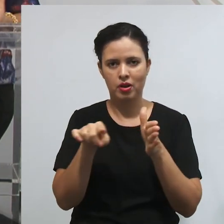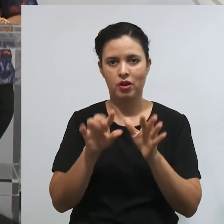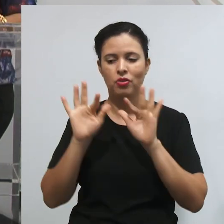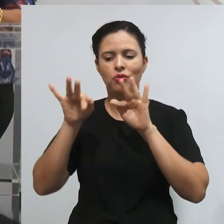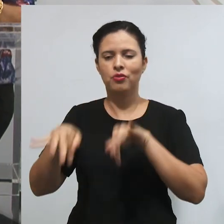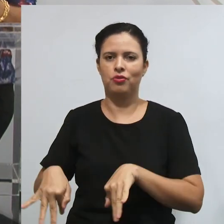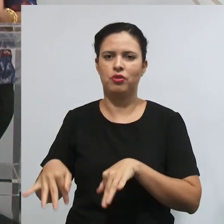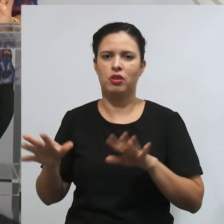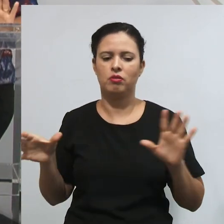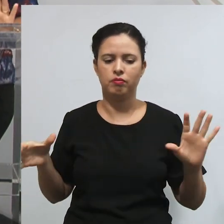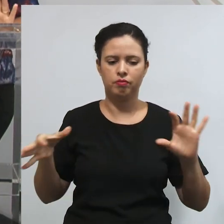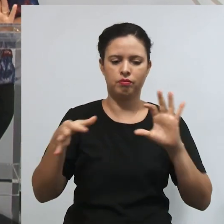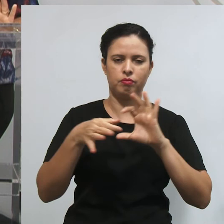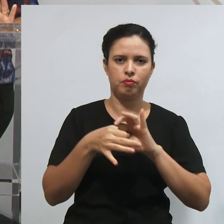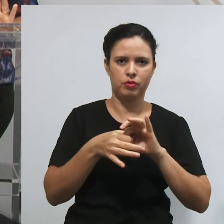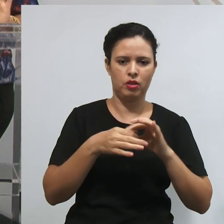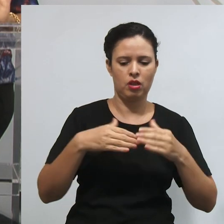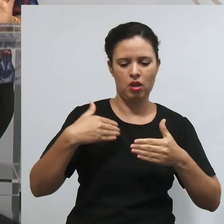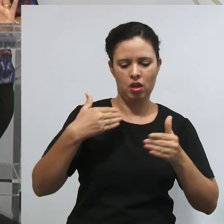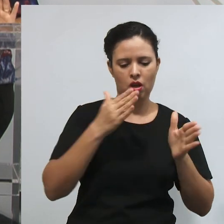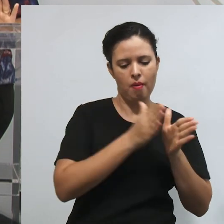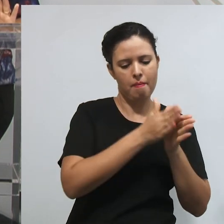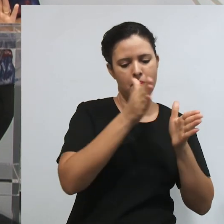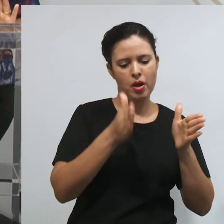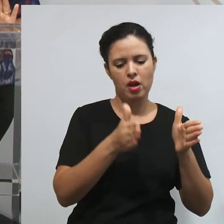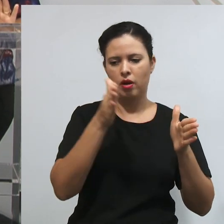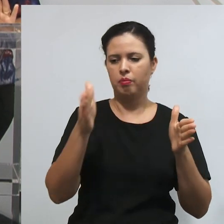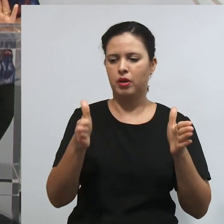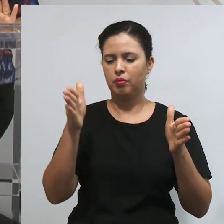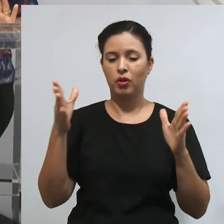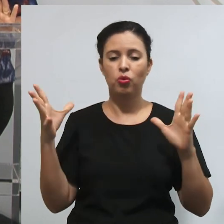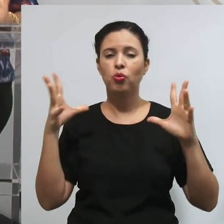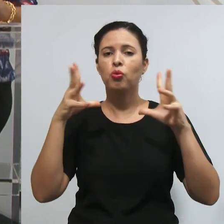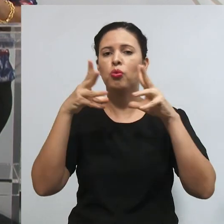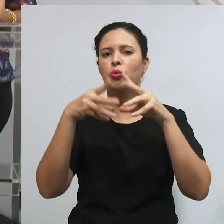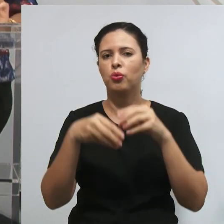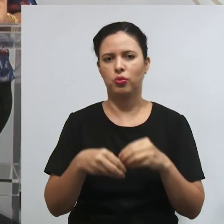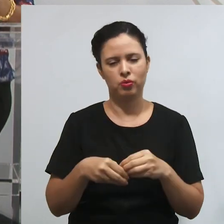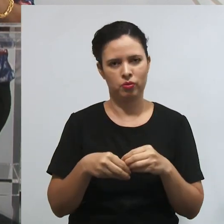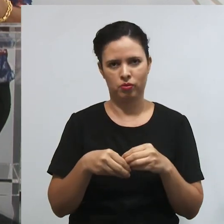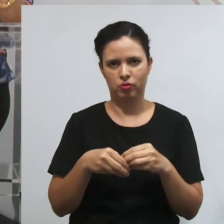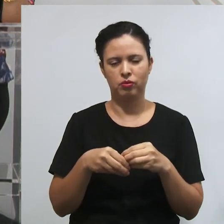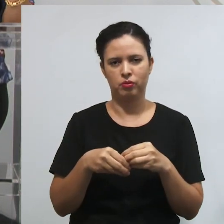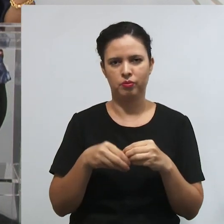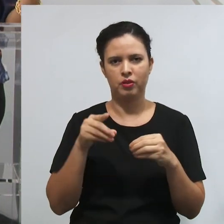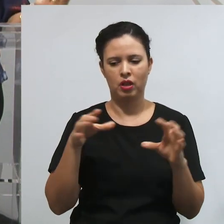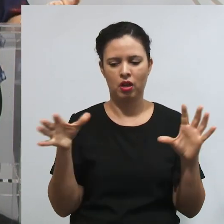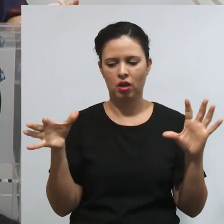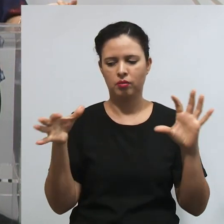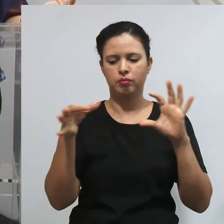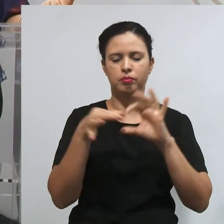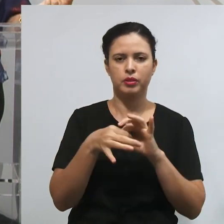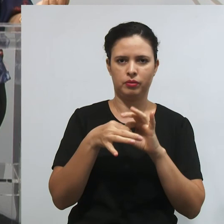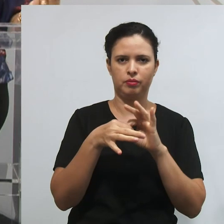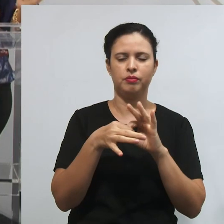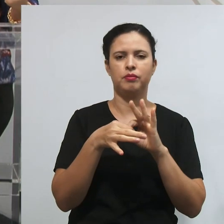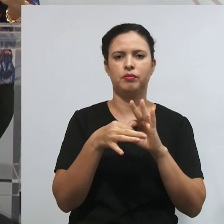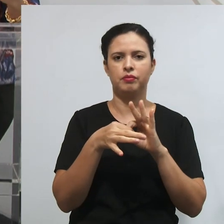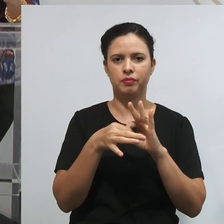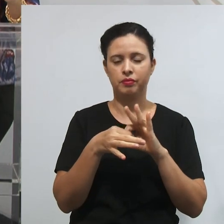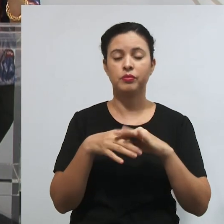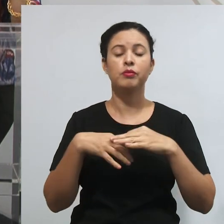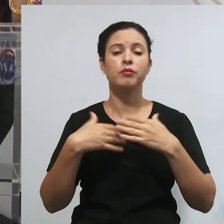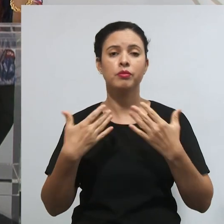ela está em todo o processo, e ela está de forma interdependente, né?